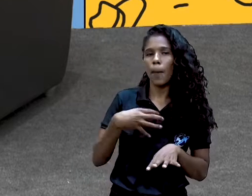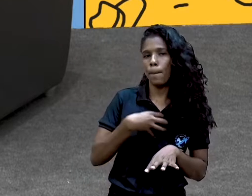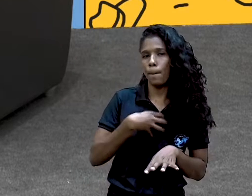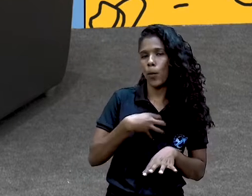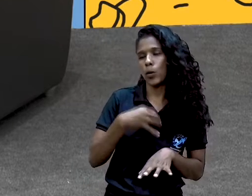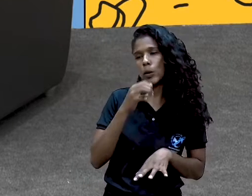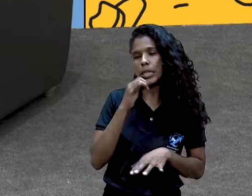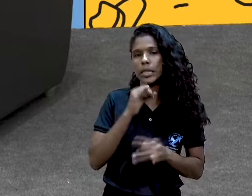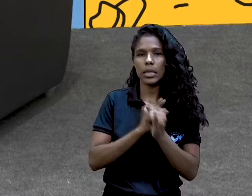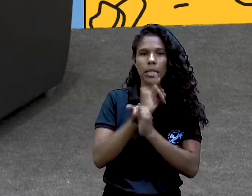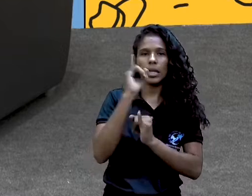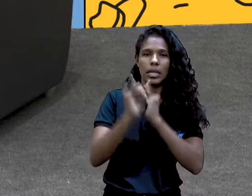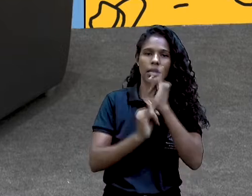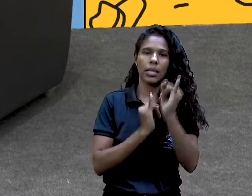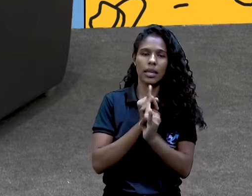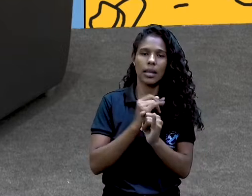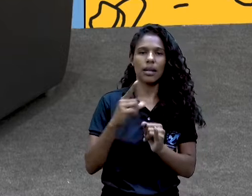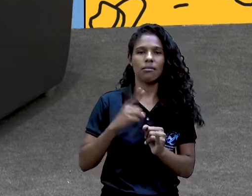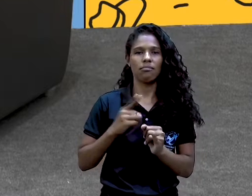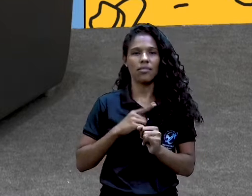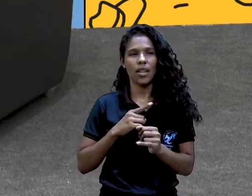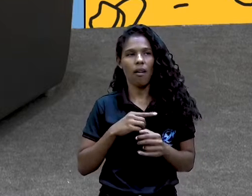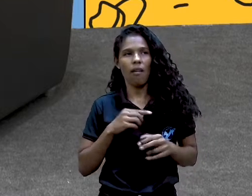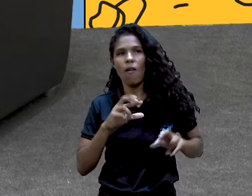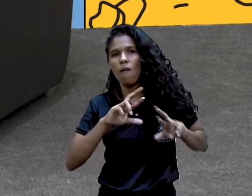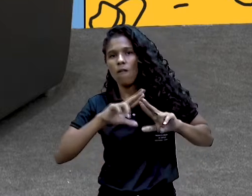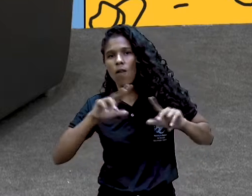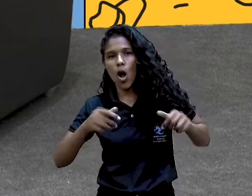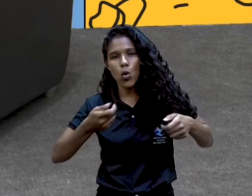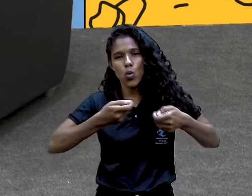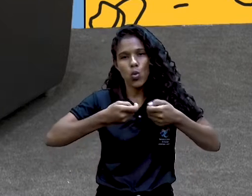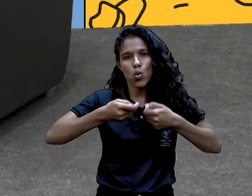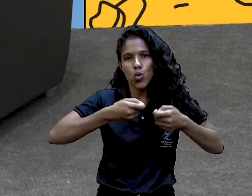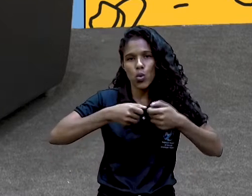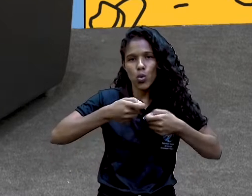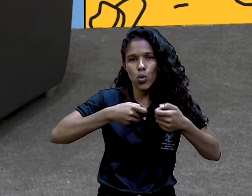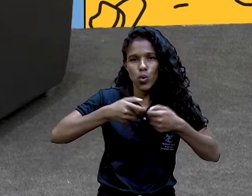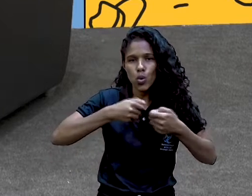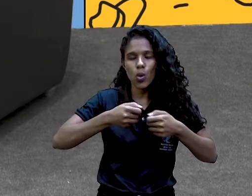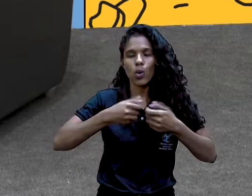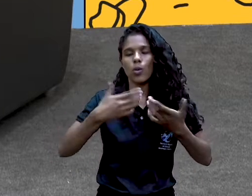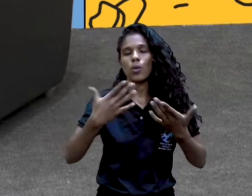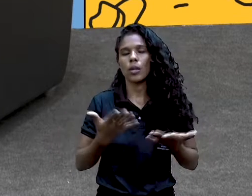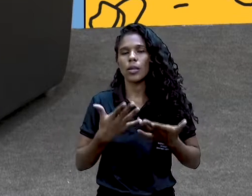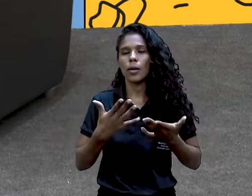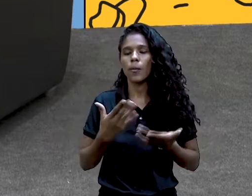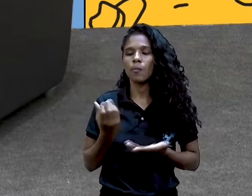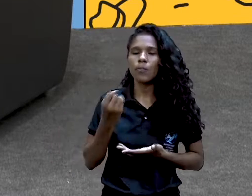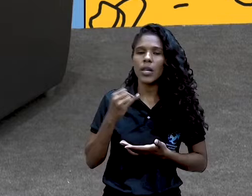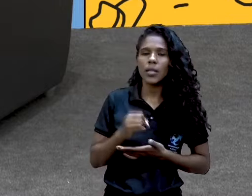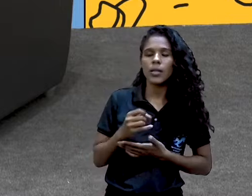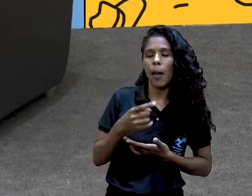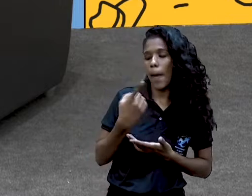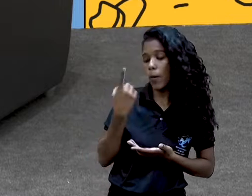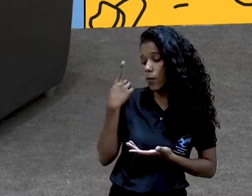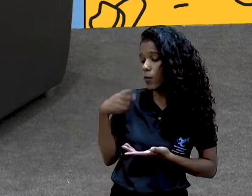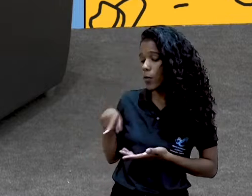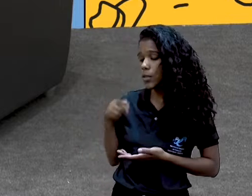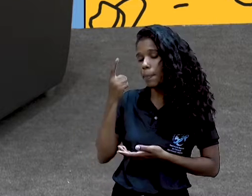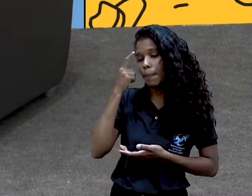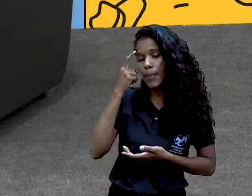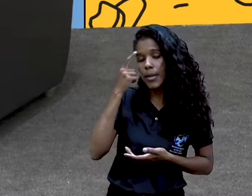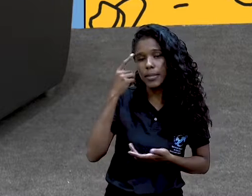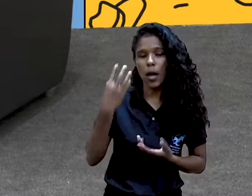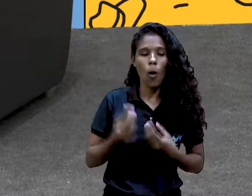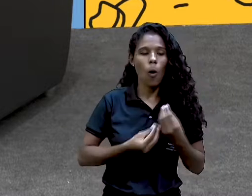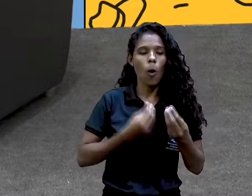Com reciclado. Você vai estar desenvolvendo o lado empreendedor. Já vi esses vídeos e é muito legal. Não é legal? Outra questão também